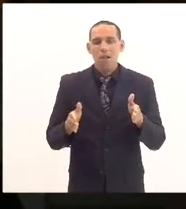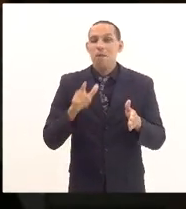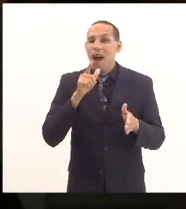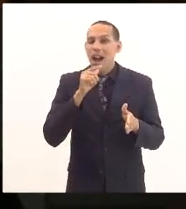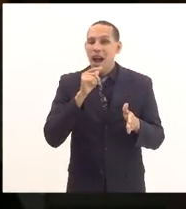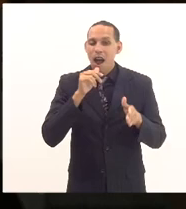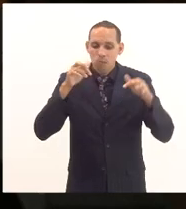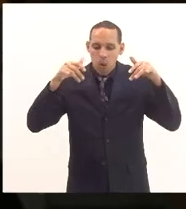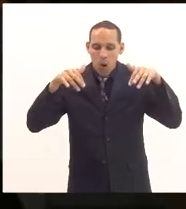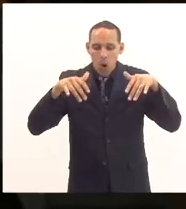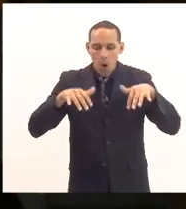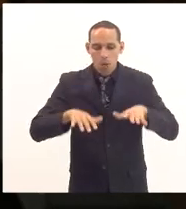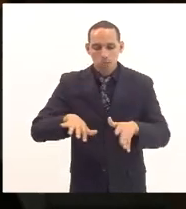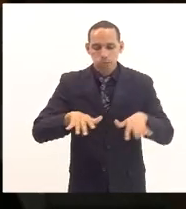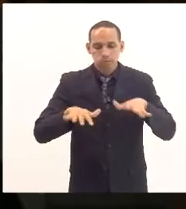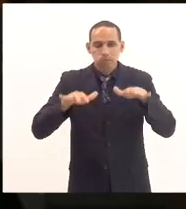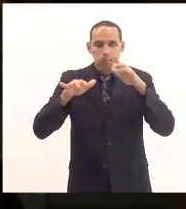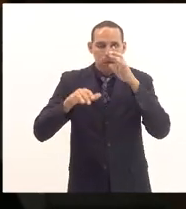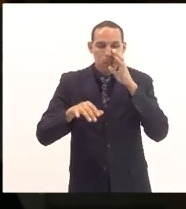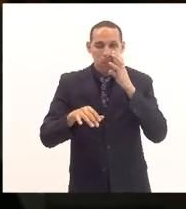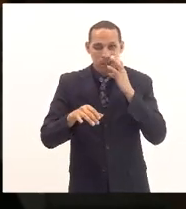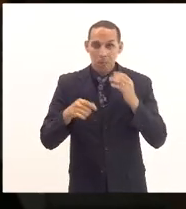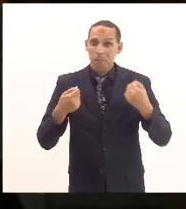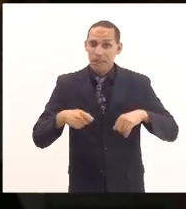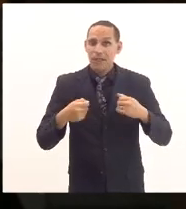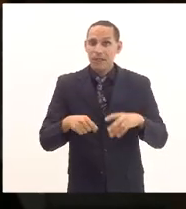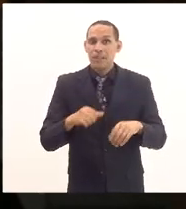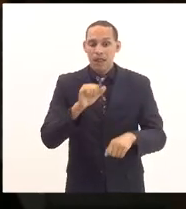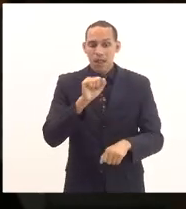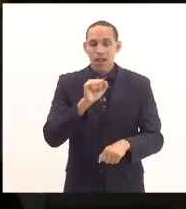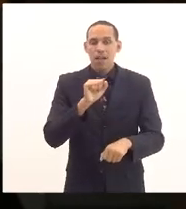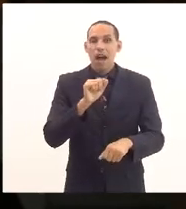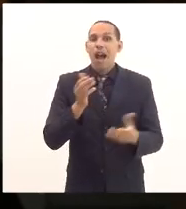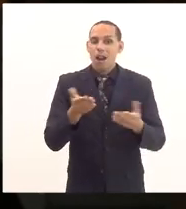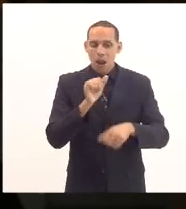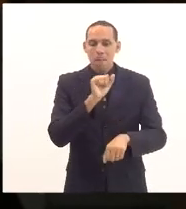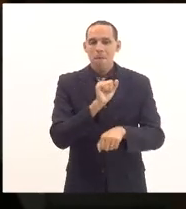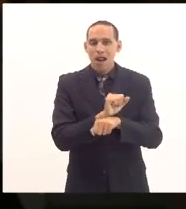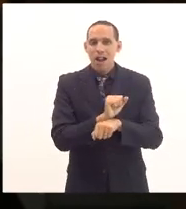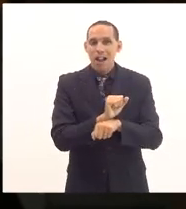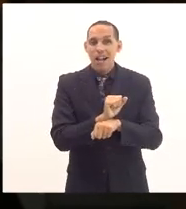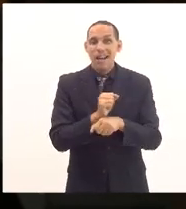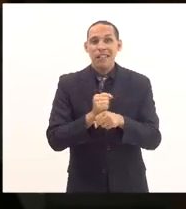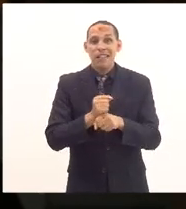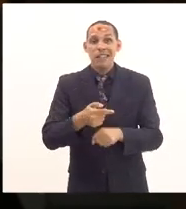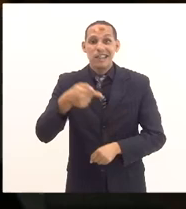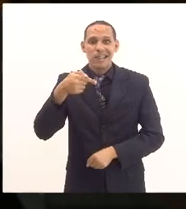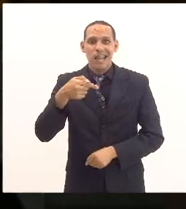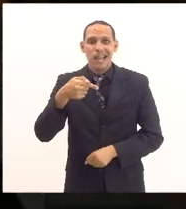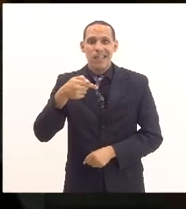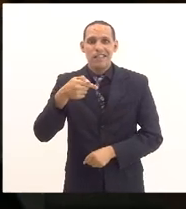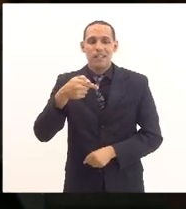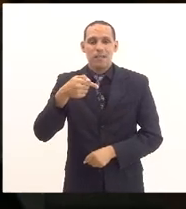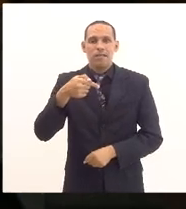o risco, encontra-se paralisada há 7 anos.